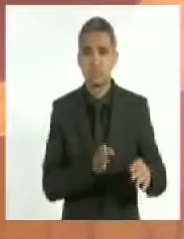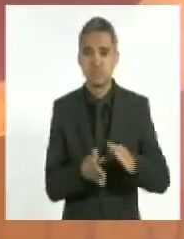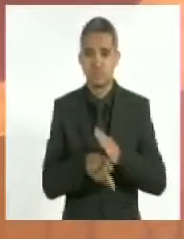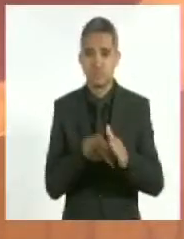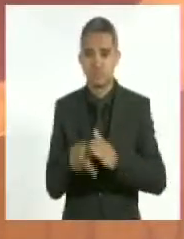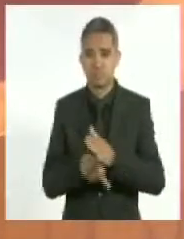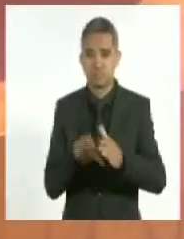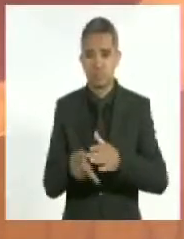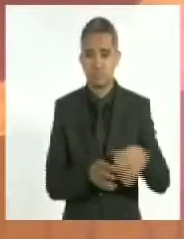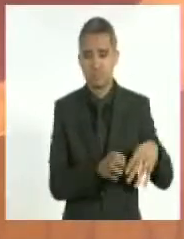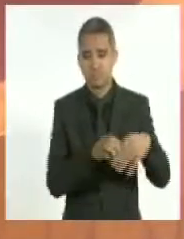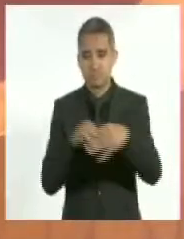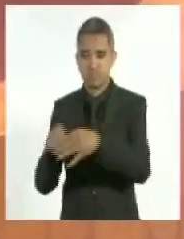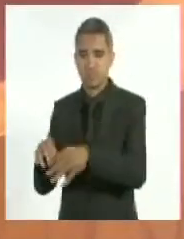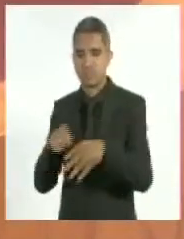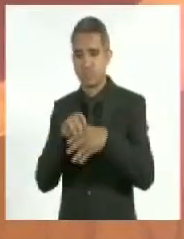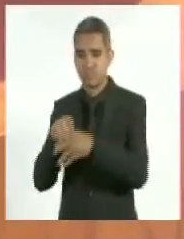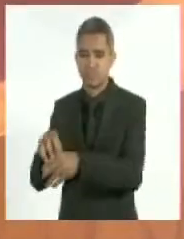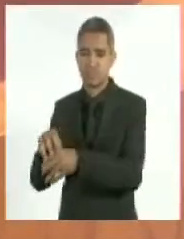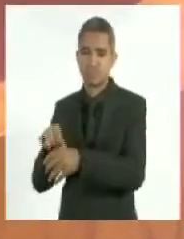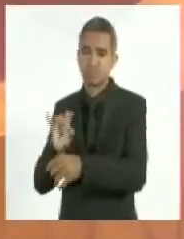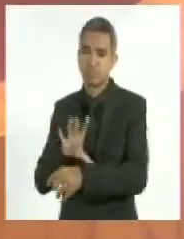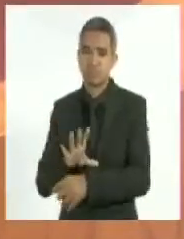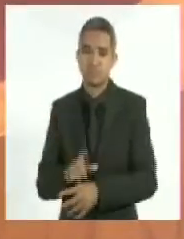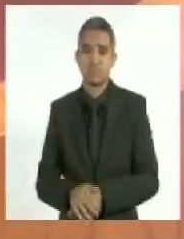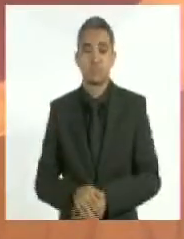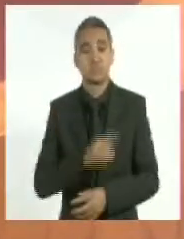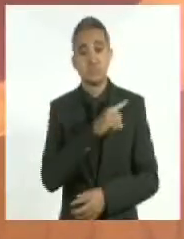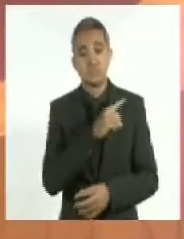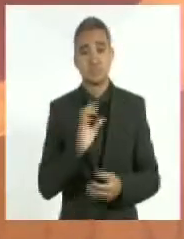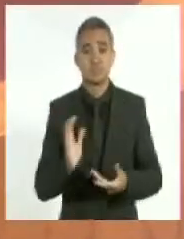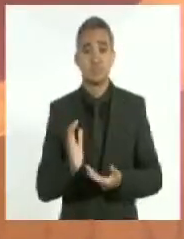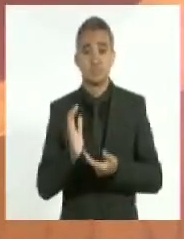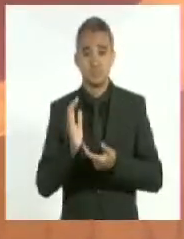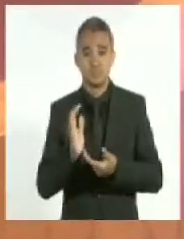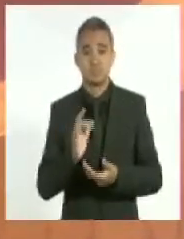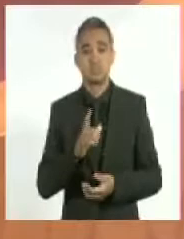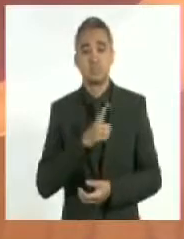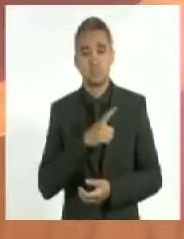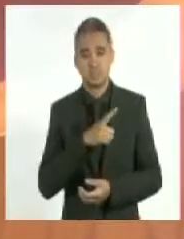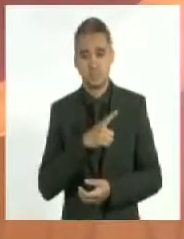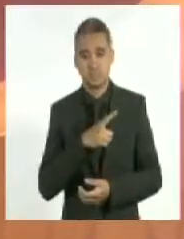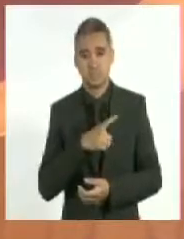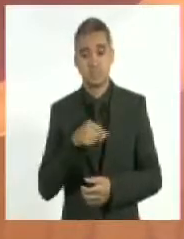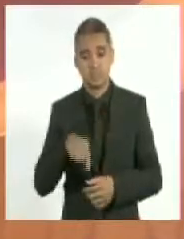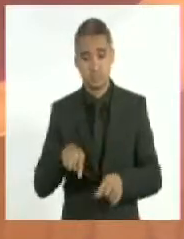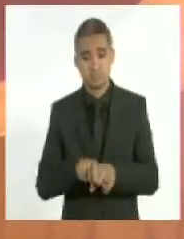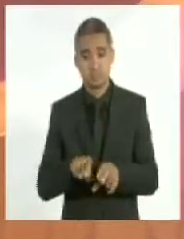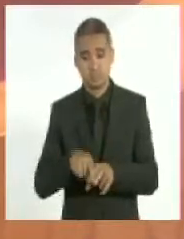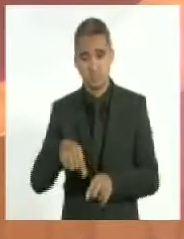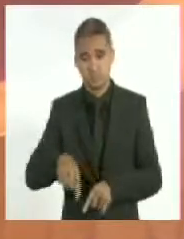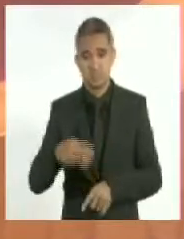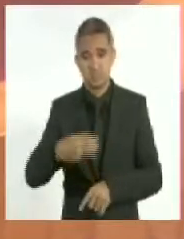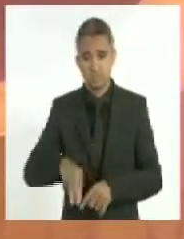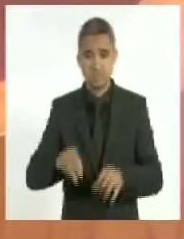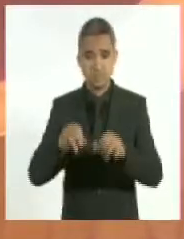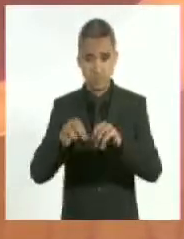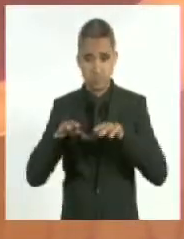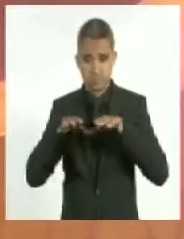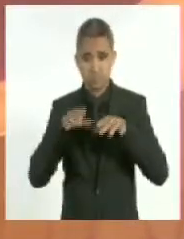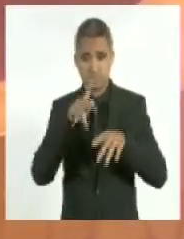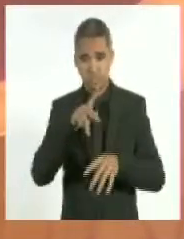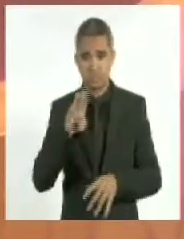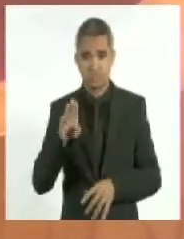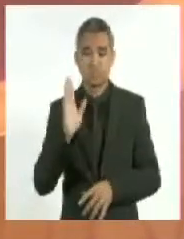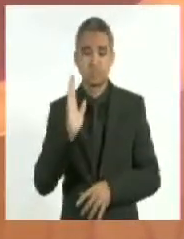uma comissão especial da Câmara que trata desse assunto, eu presidi essa audiência pública aqui no Maranhão, e no projeto que está tramitando,